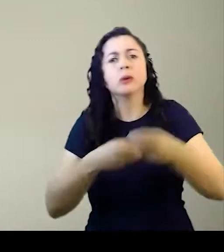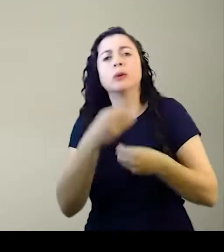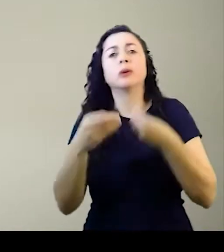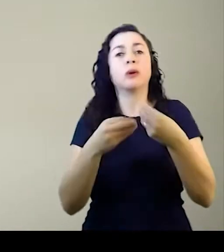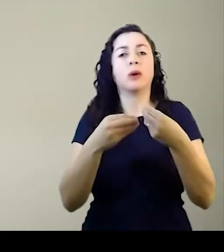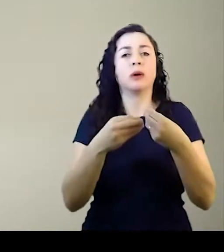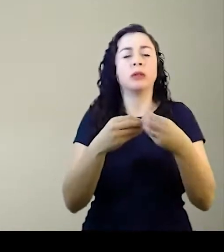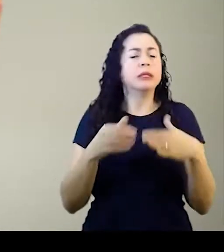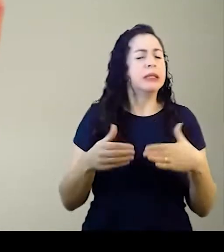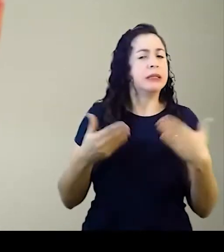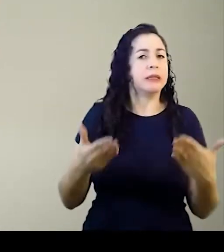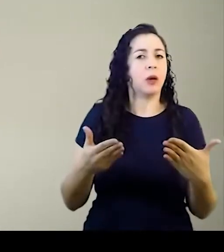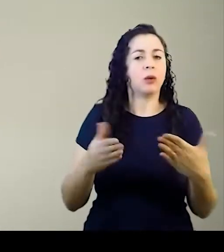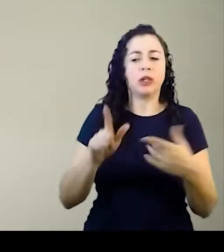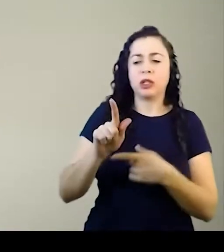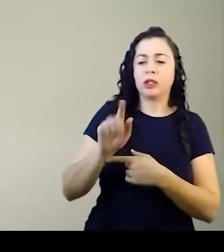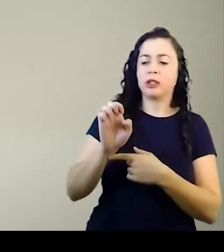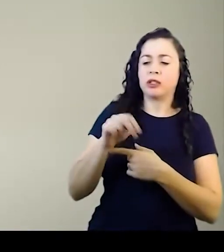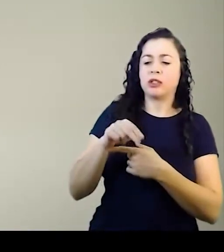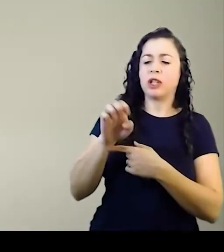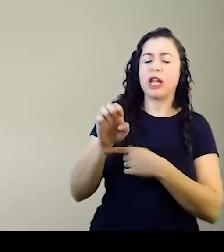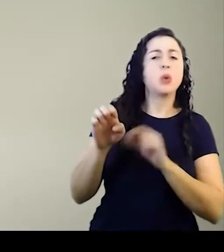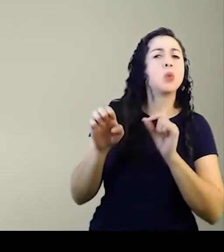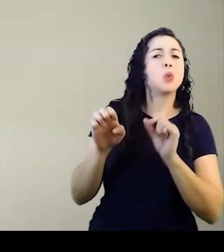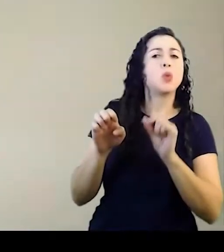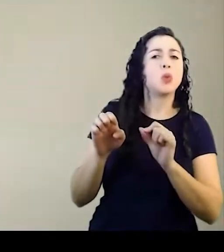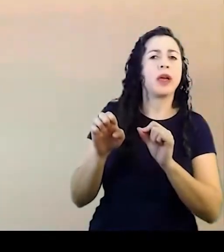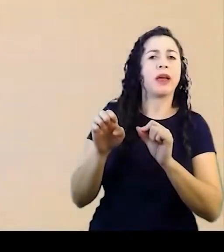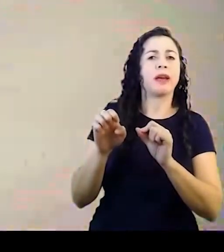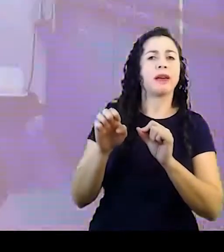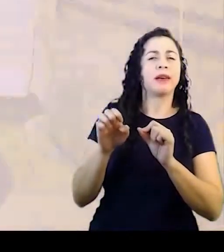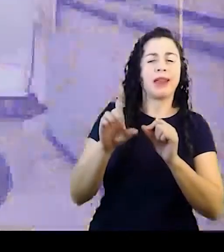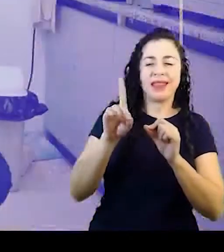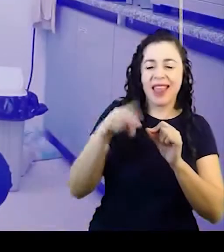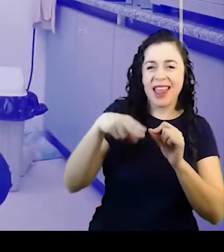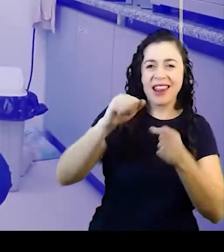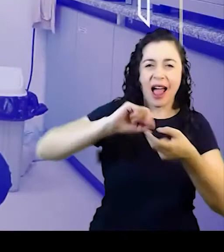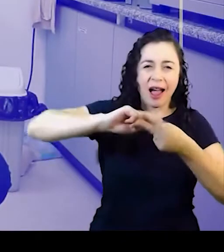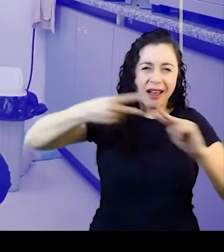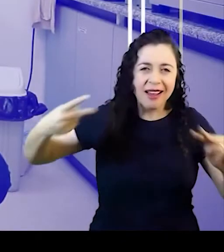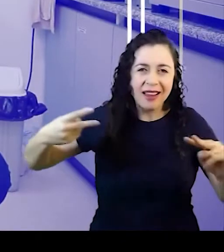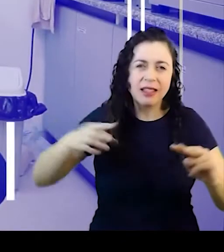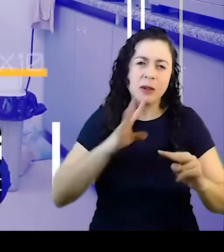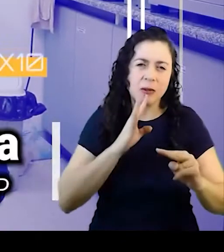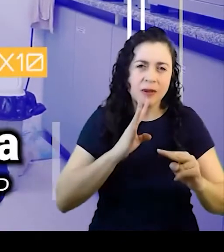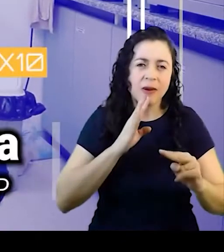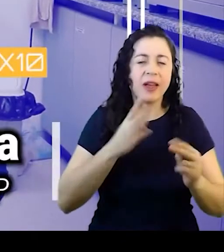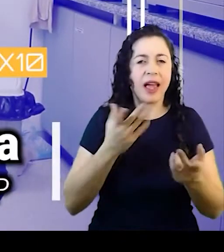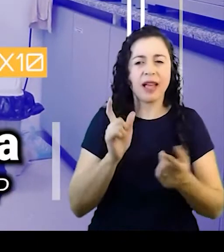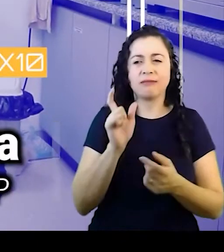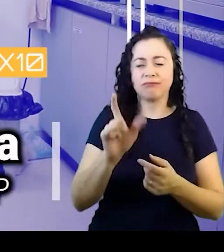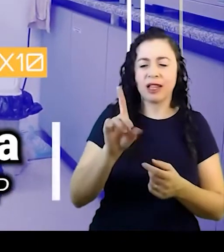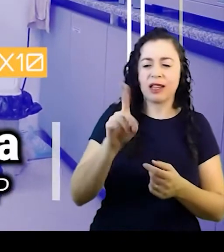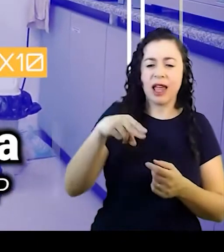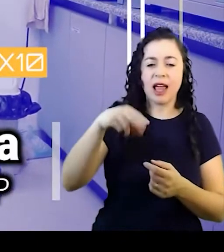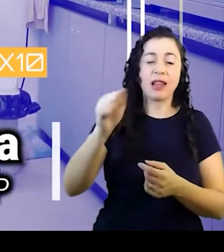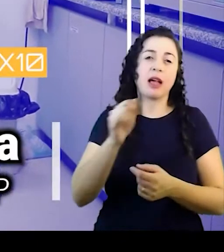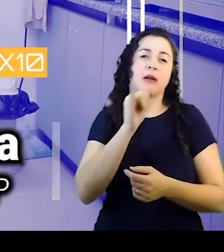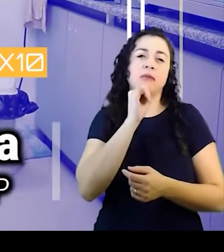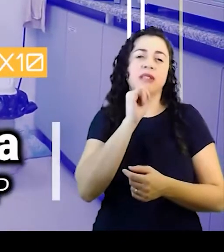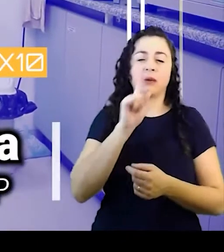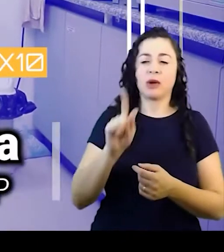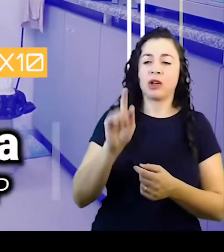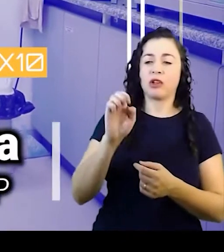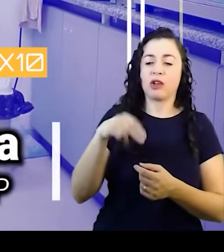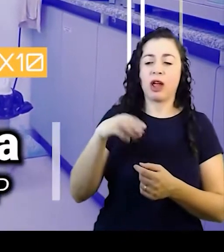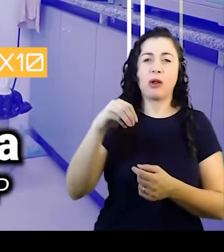Então, o que são genes, né? Quando a gente fala genes, quando a gente fala DNA, né? Vocês já devem ter ouvido falar o genoma,